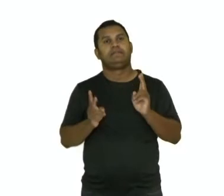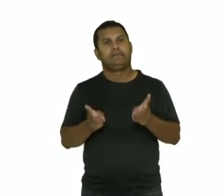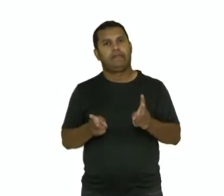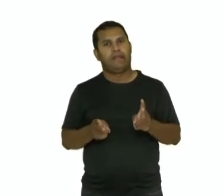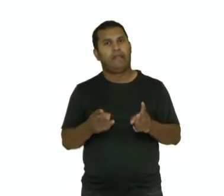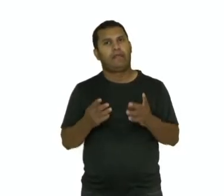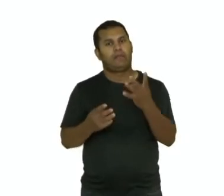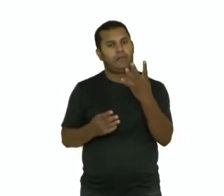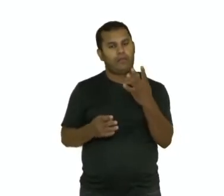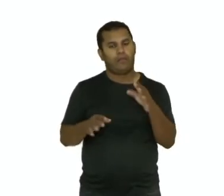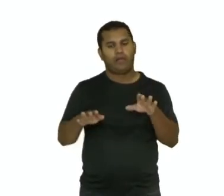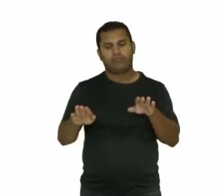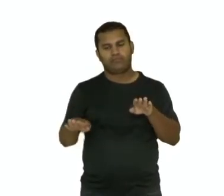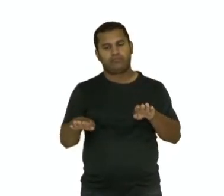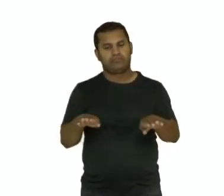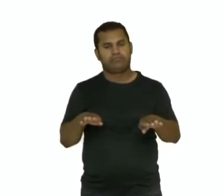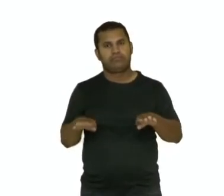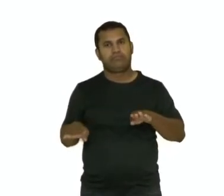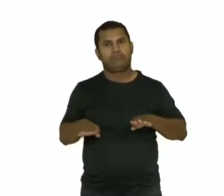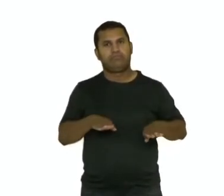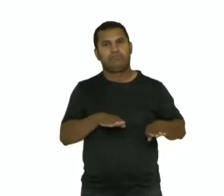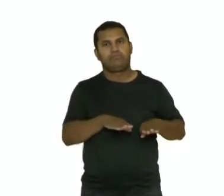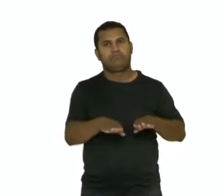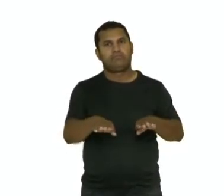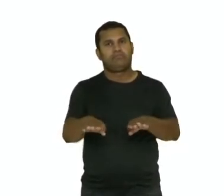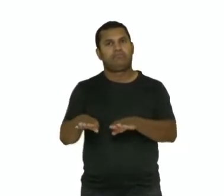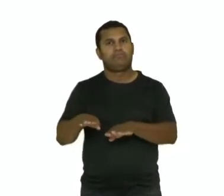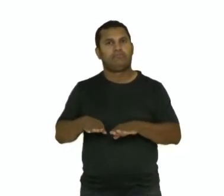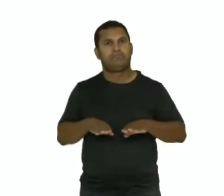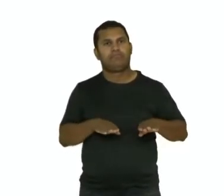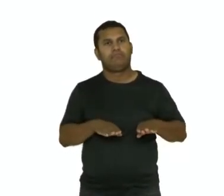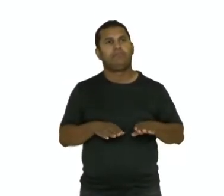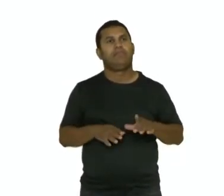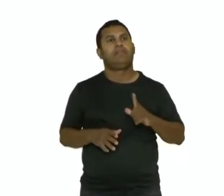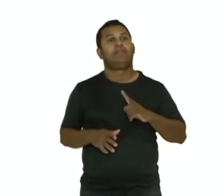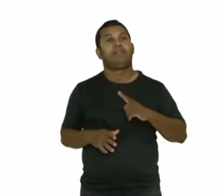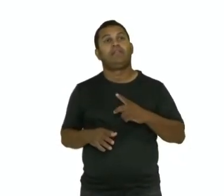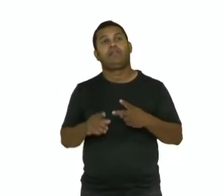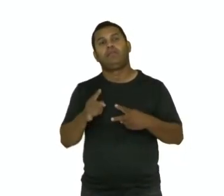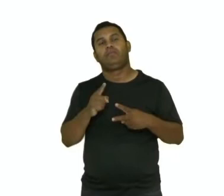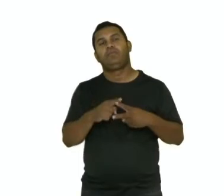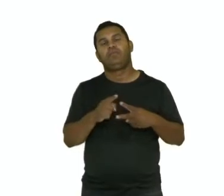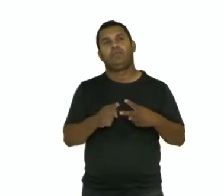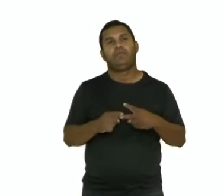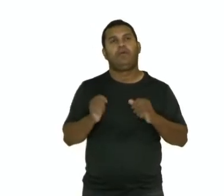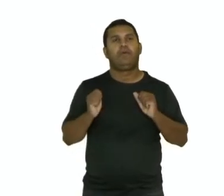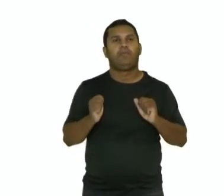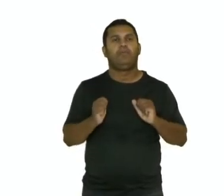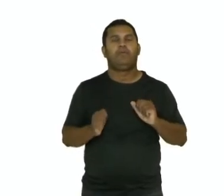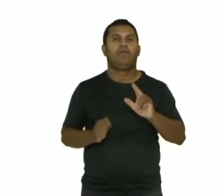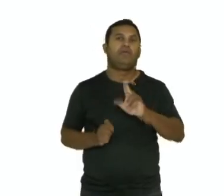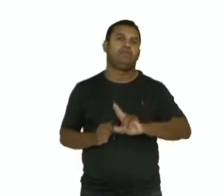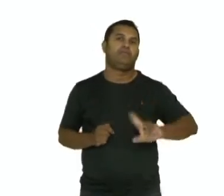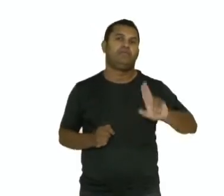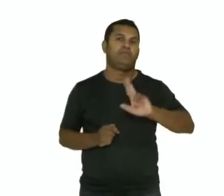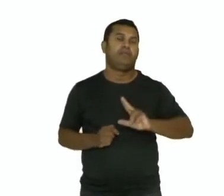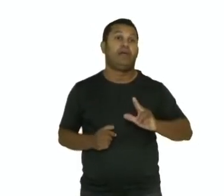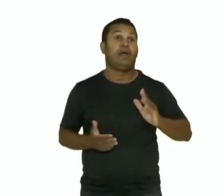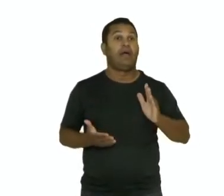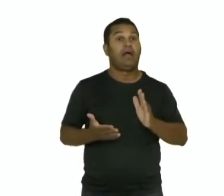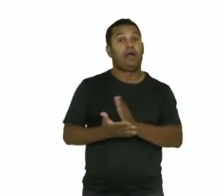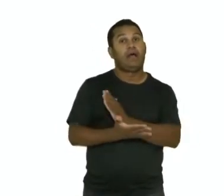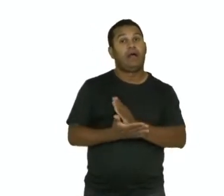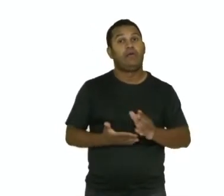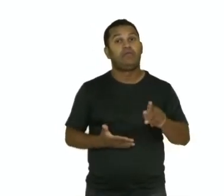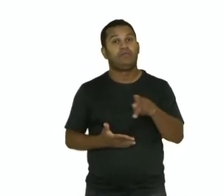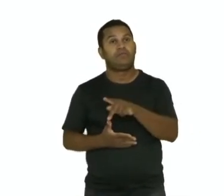4, porém, temos duas formas que os professores costumam ensinar. Alguns professores